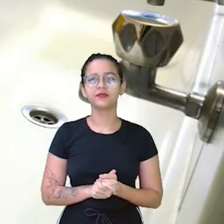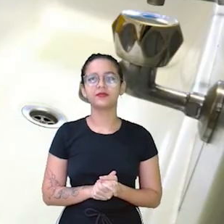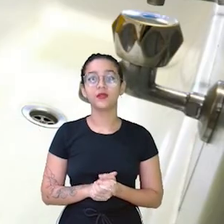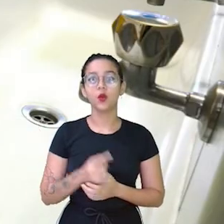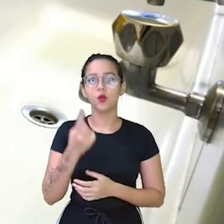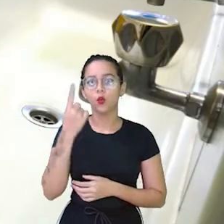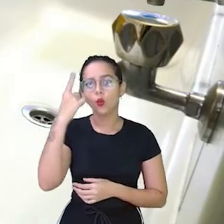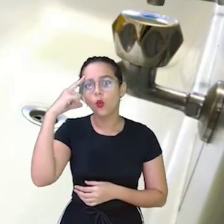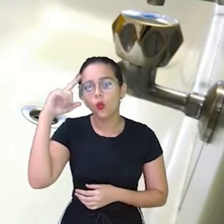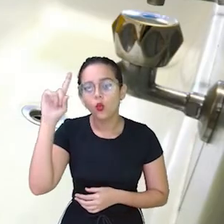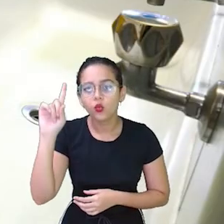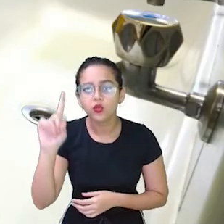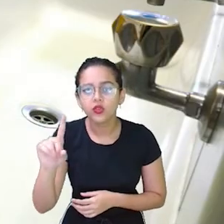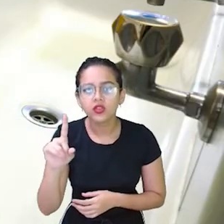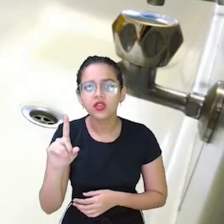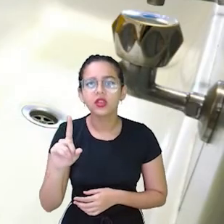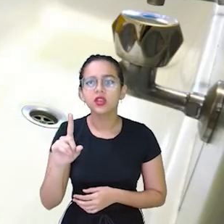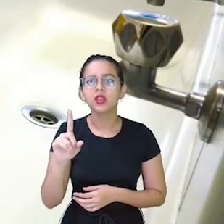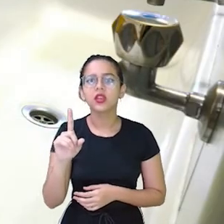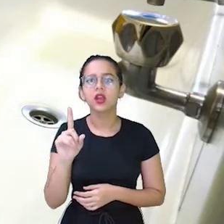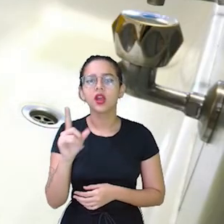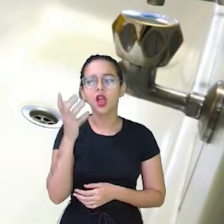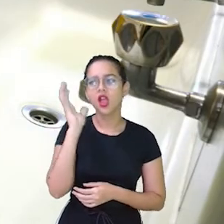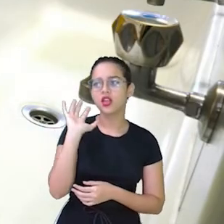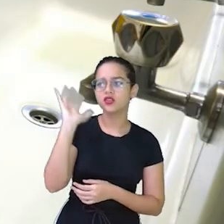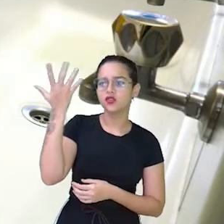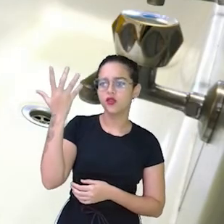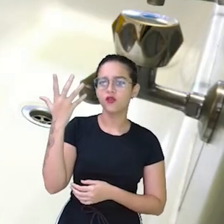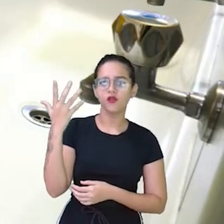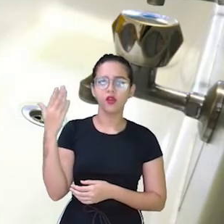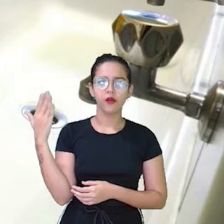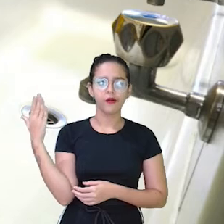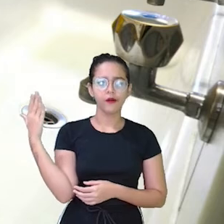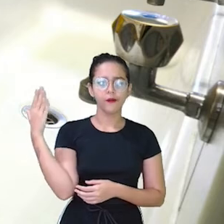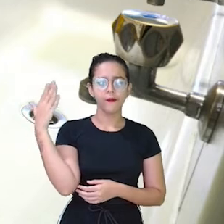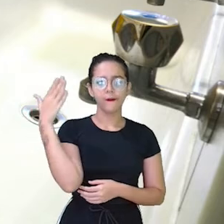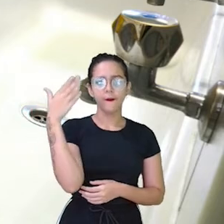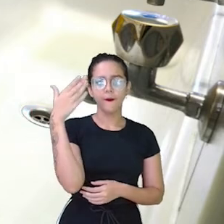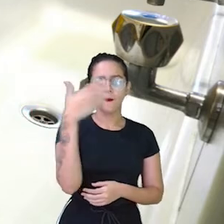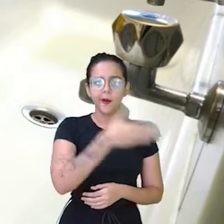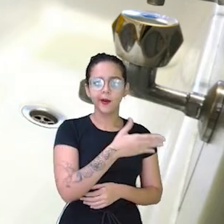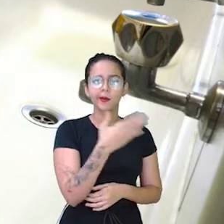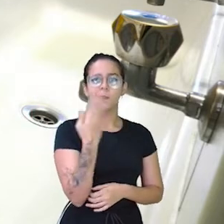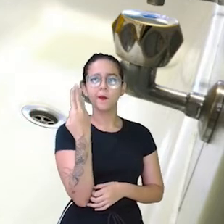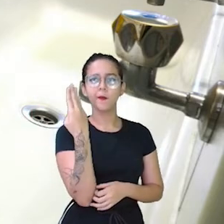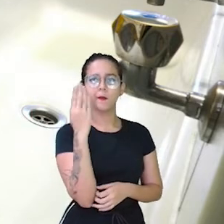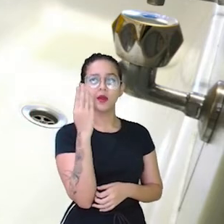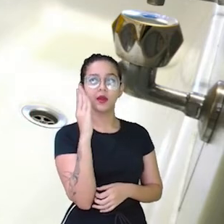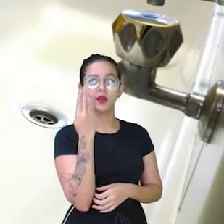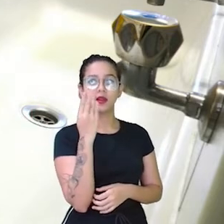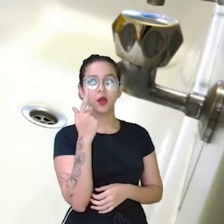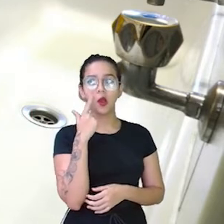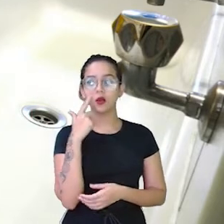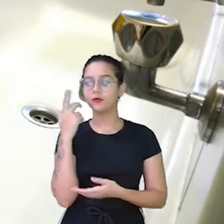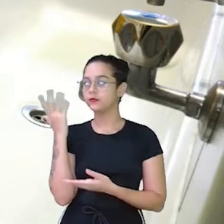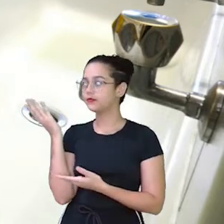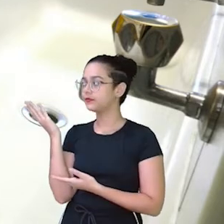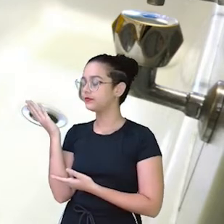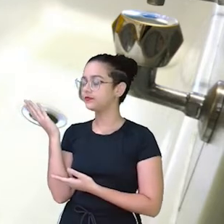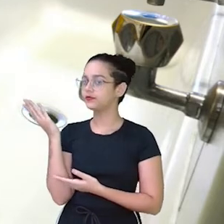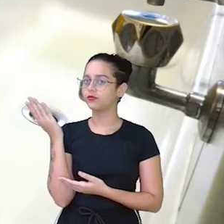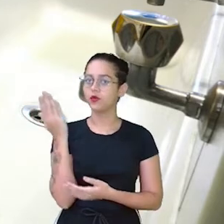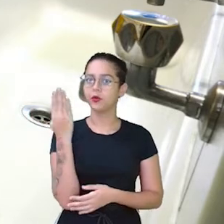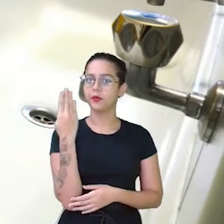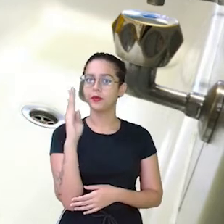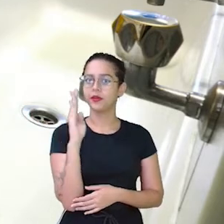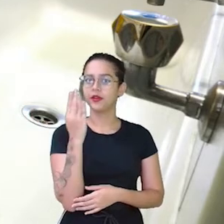certo dia, ela resolveu matar a aula, sabe onde? Isso mesmo aí, ó, nesse lugar da